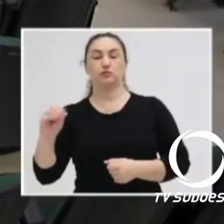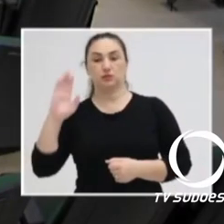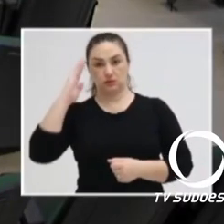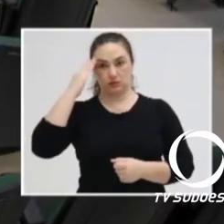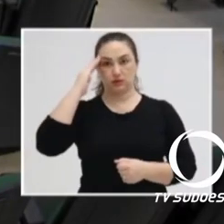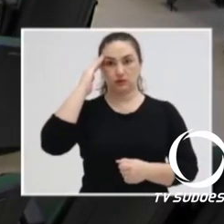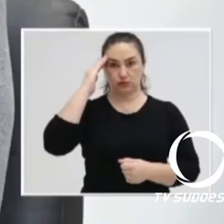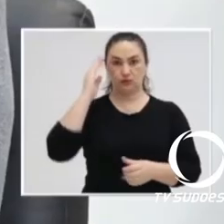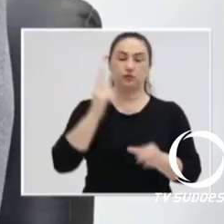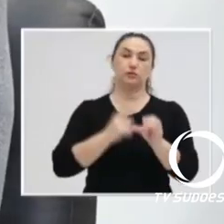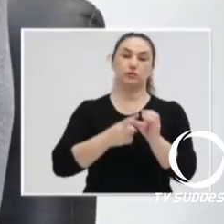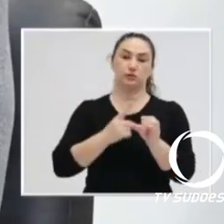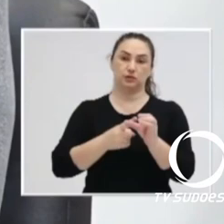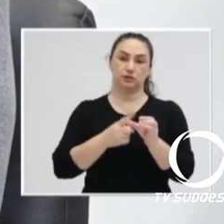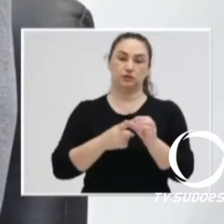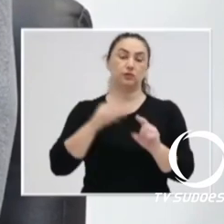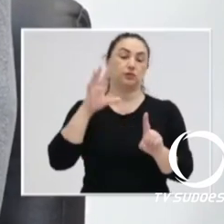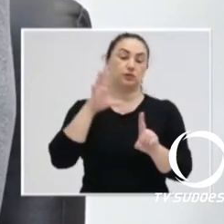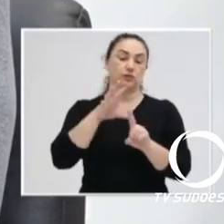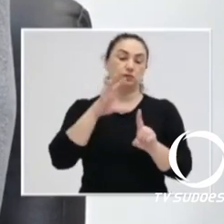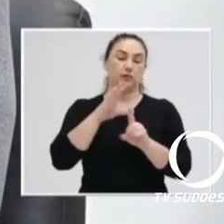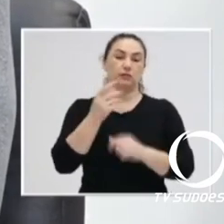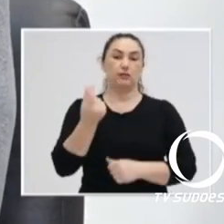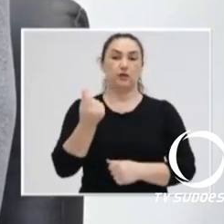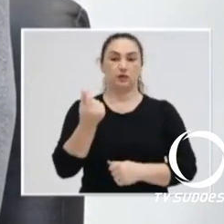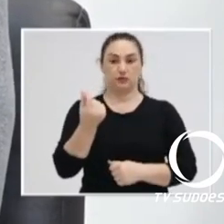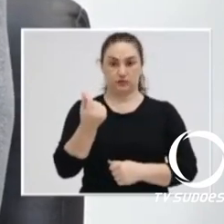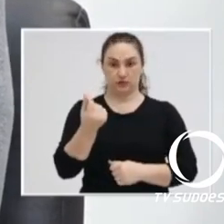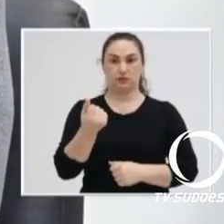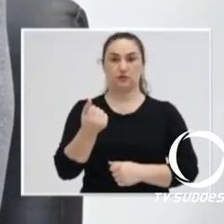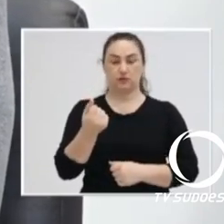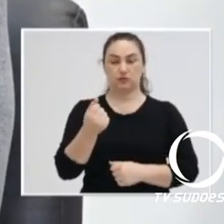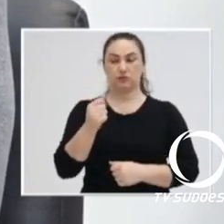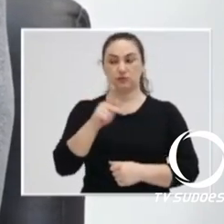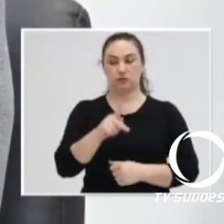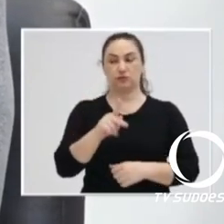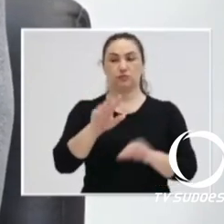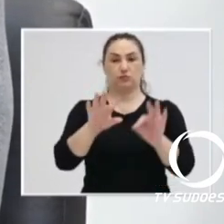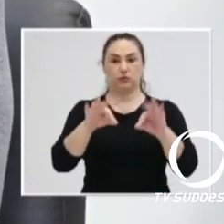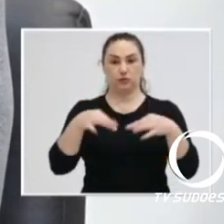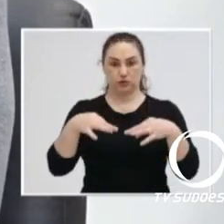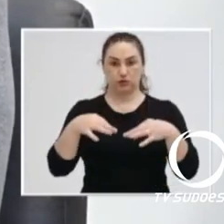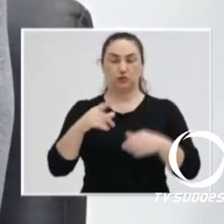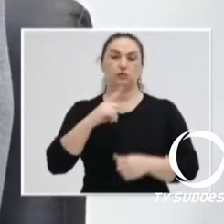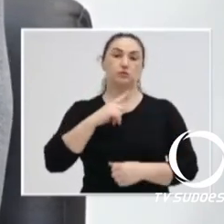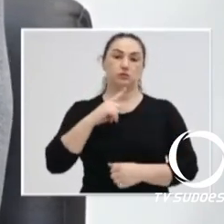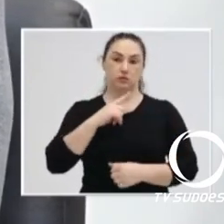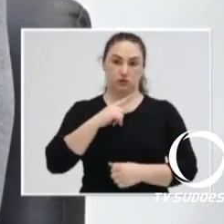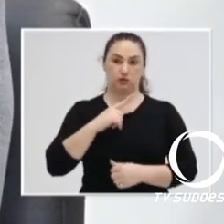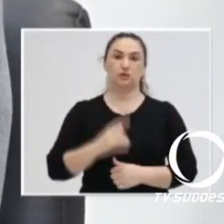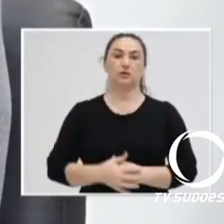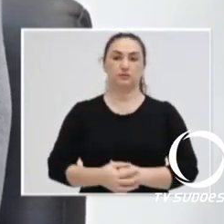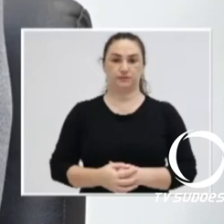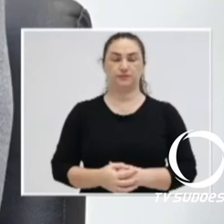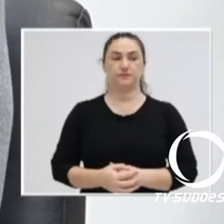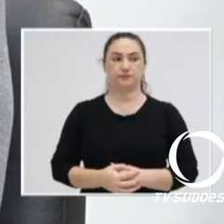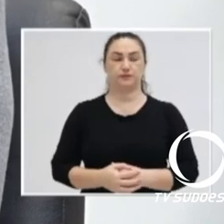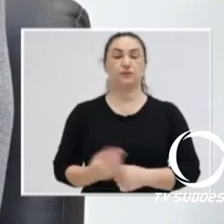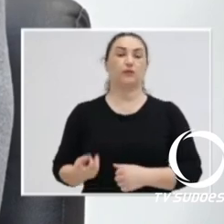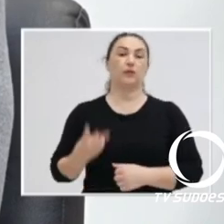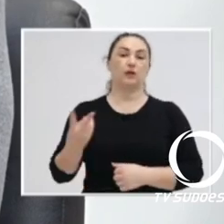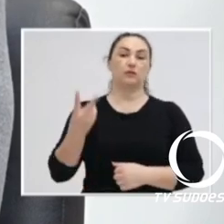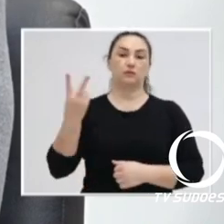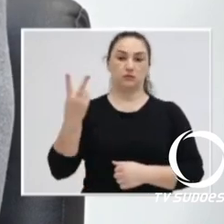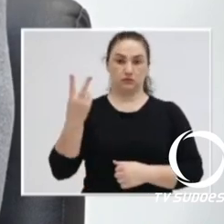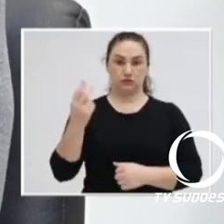do município e com relação ao Impacto financeiro no projeto ali já tinha sido previsto né esse esse valor